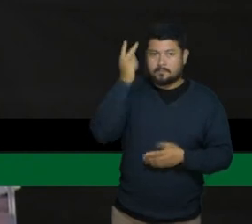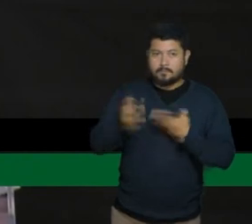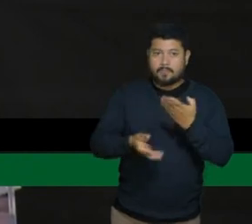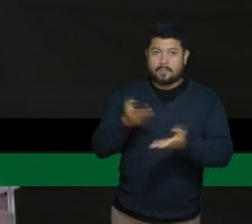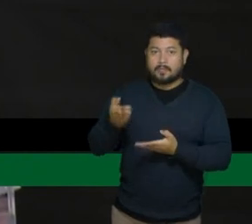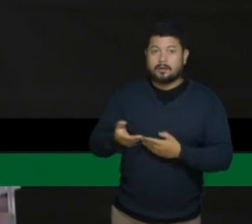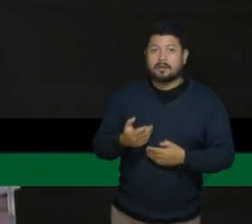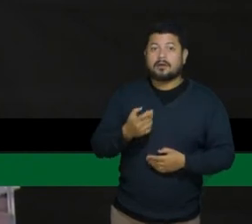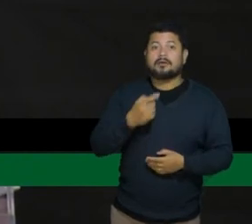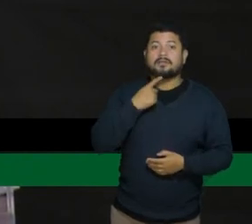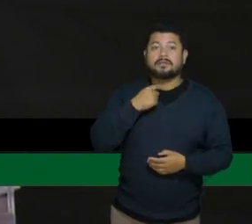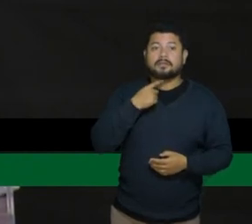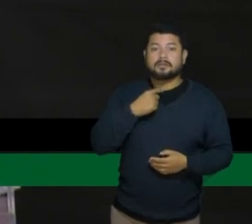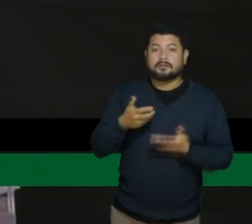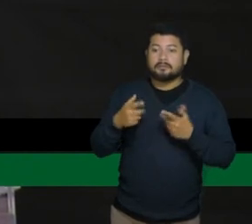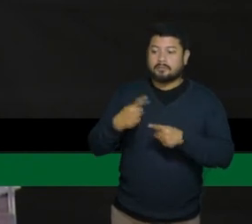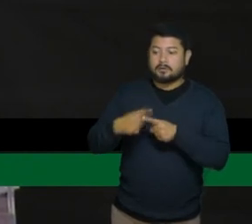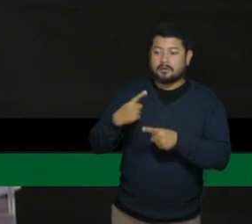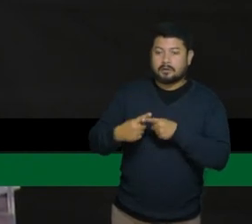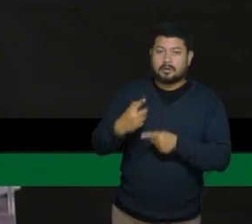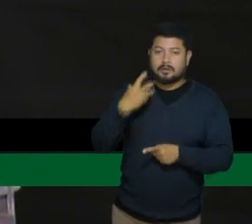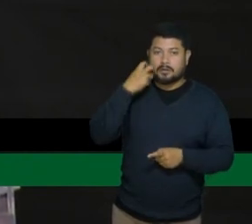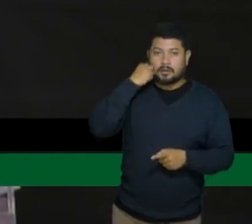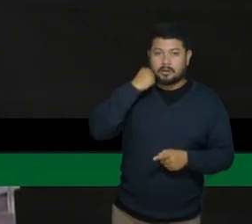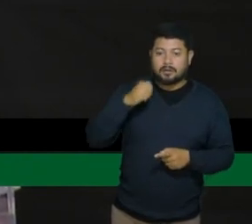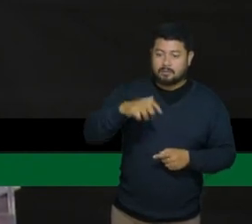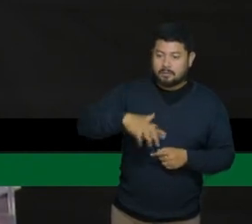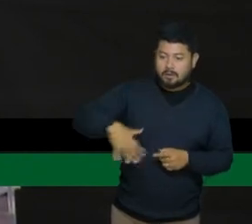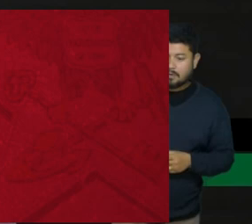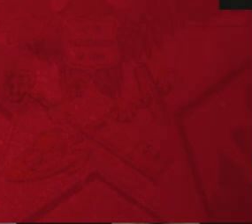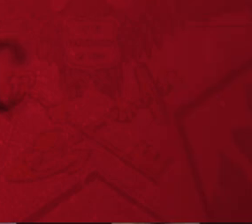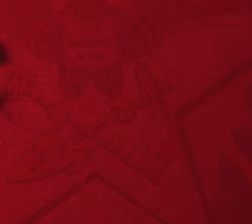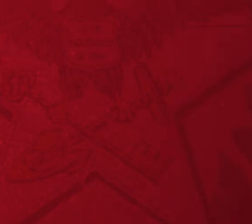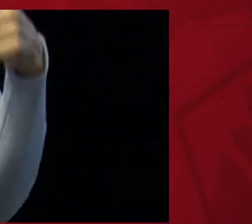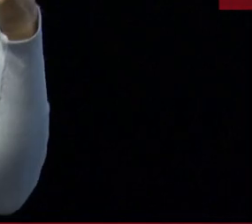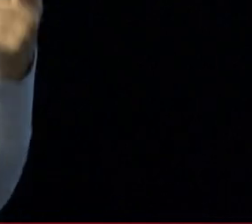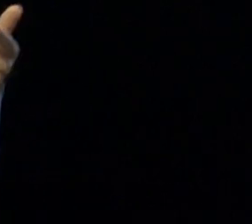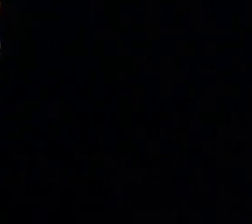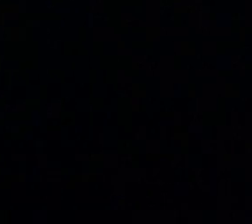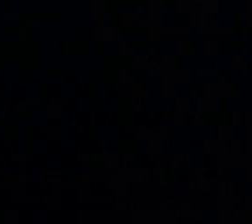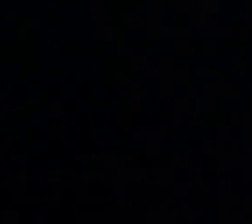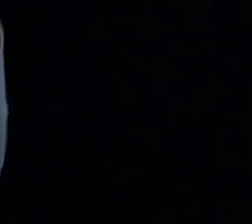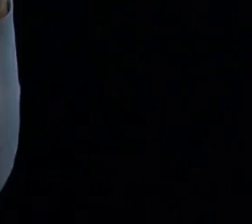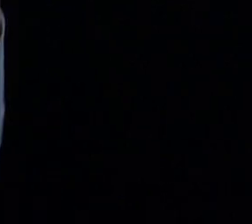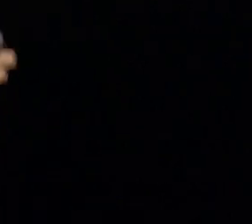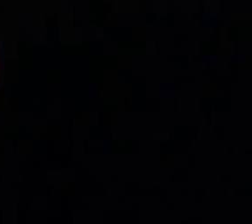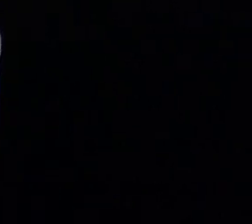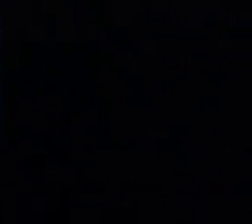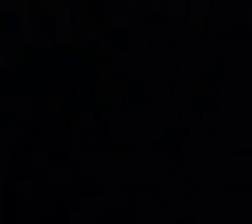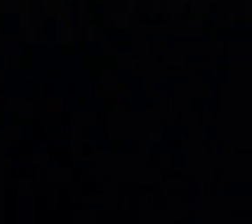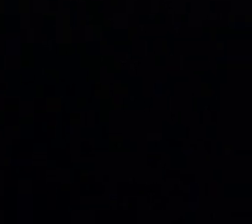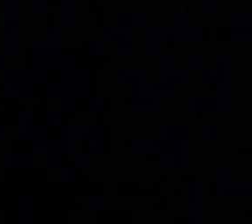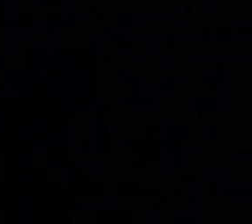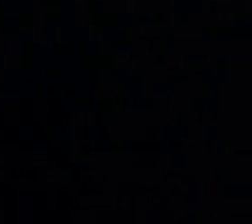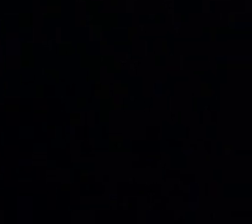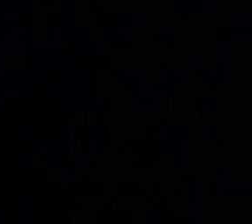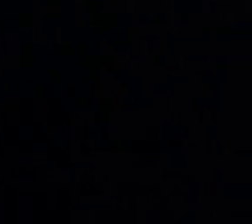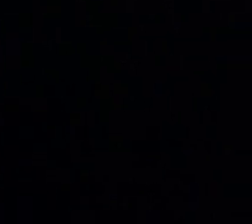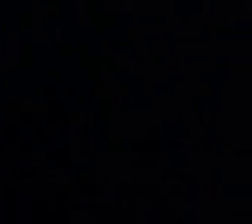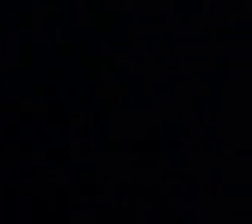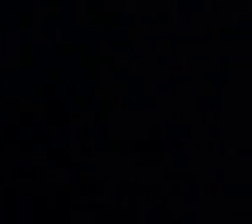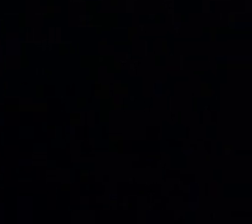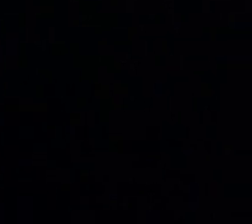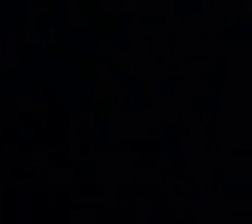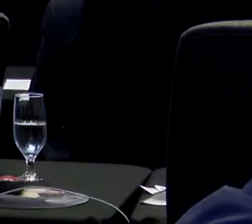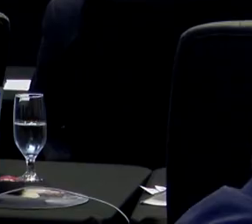rede, pelo acolhimento e o ambiente ser totalmente feminino. A representante da Associação Brasil AVC,